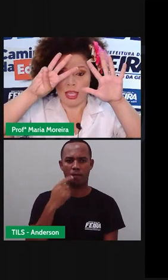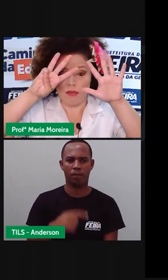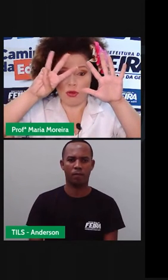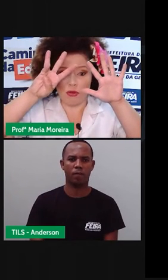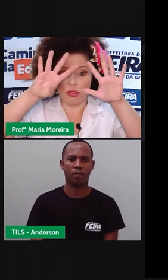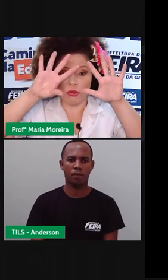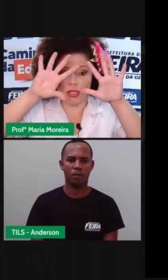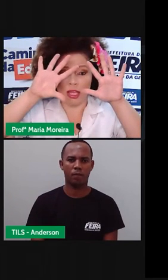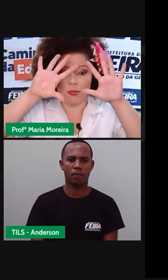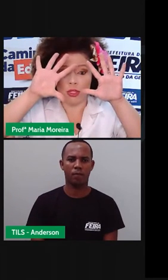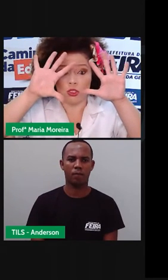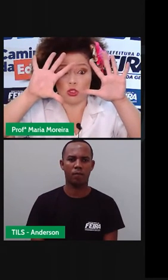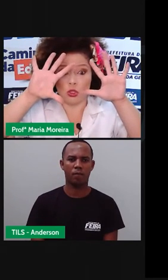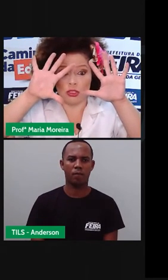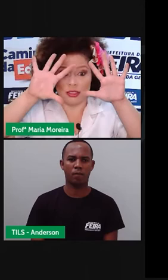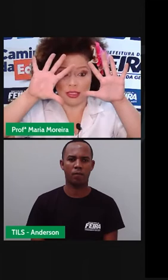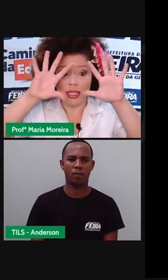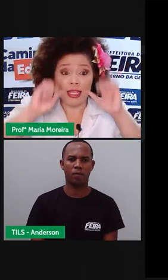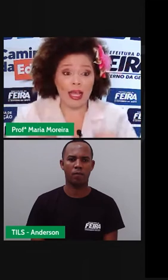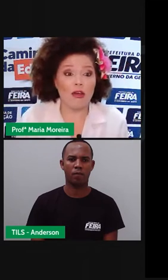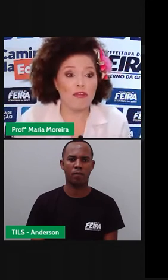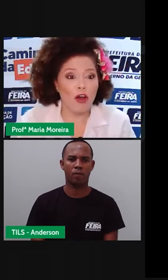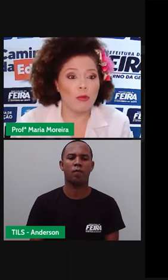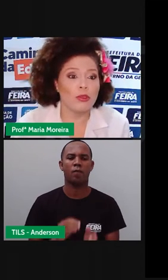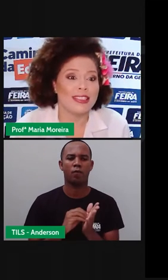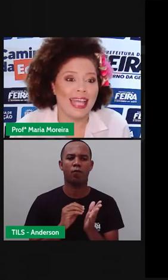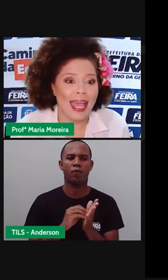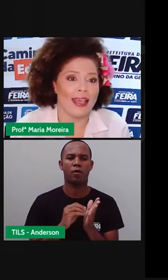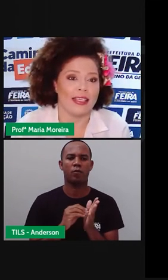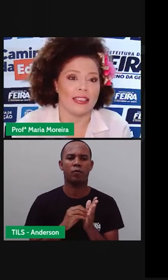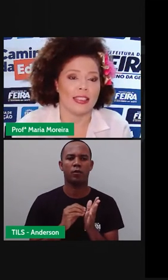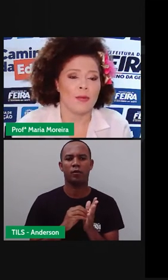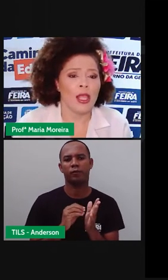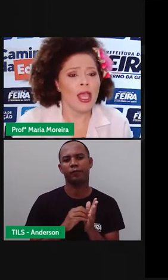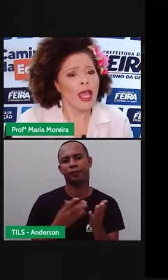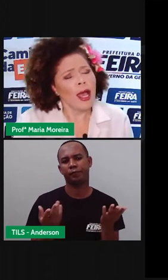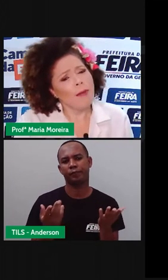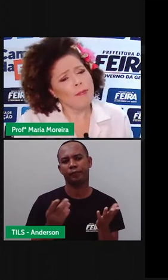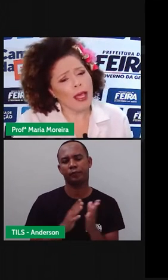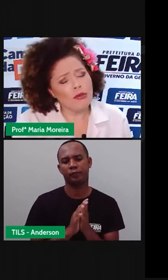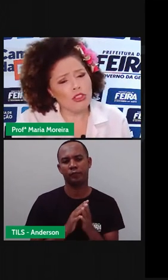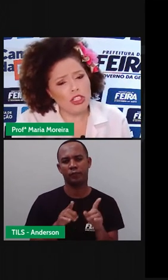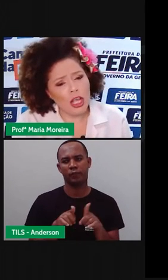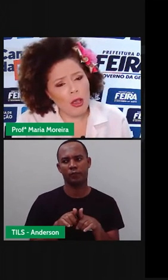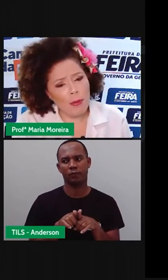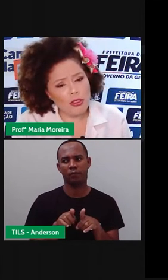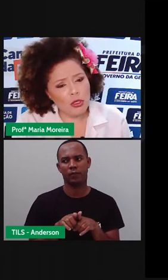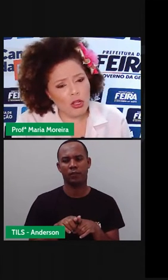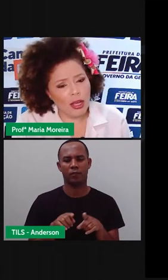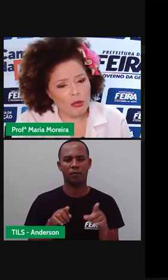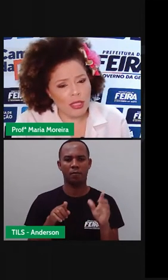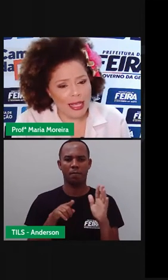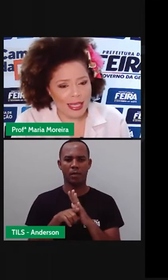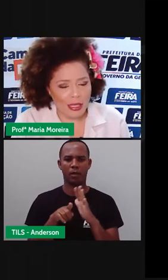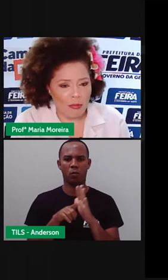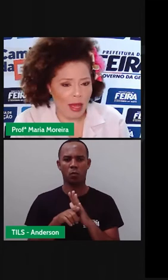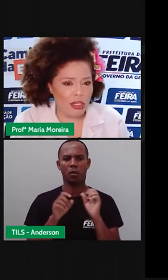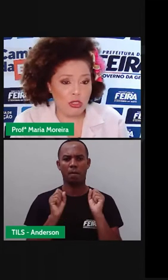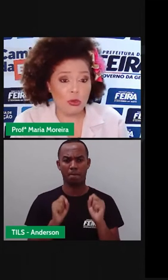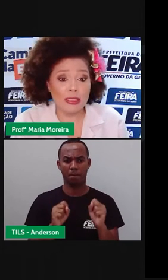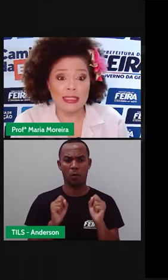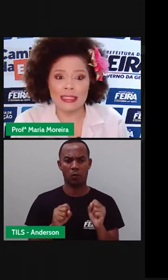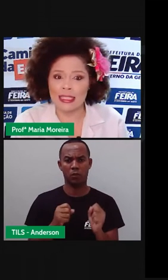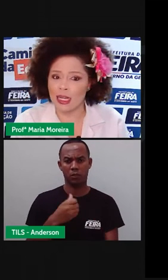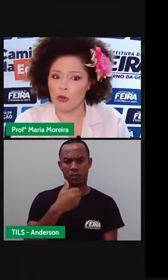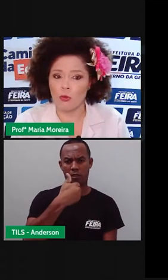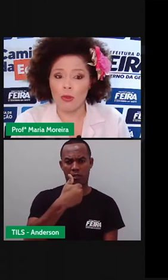oito e aí ficou faltando o quê dois e aí eu formo o 10 perguntinha eu posso colocar o 10